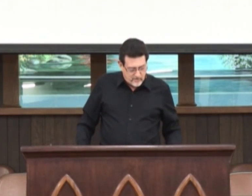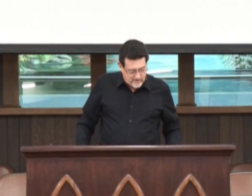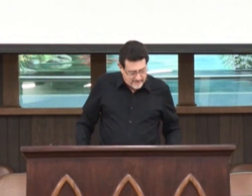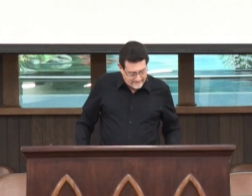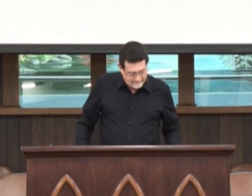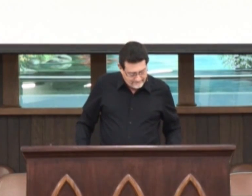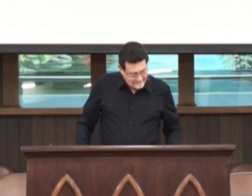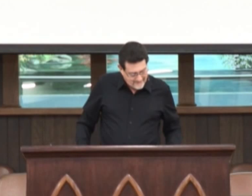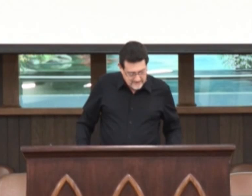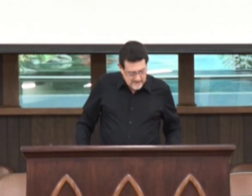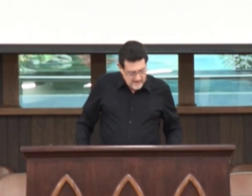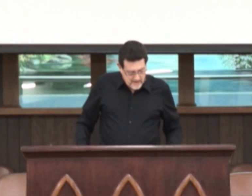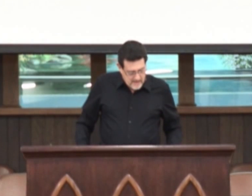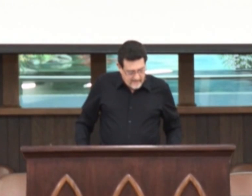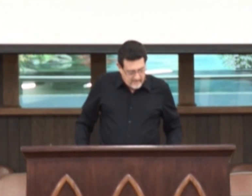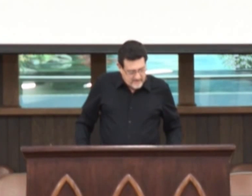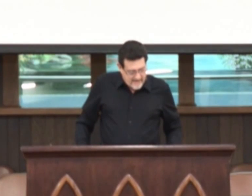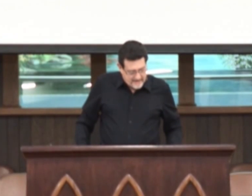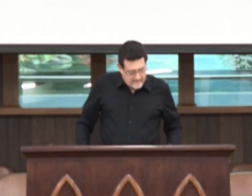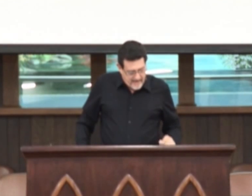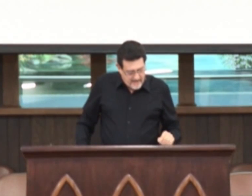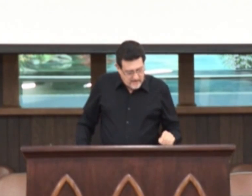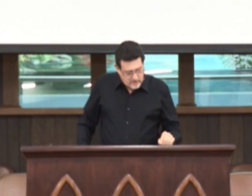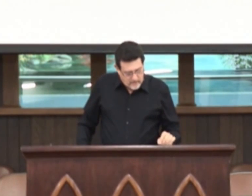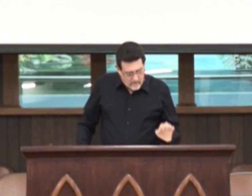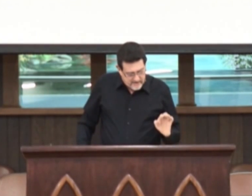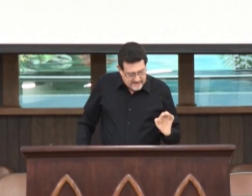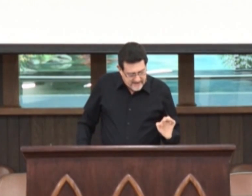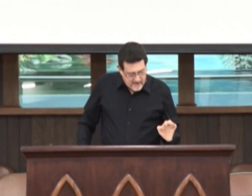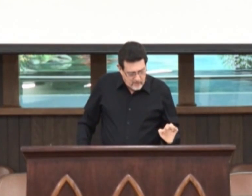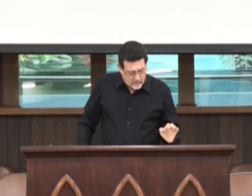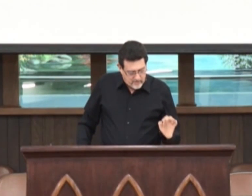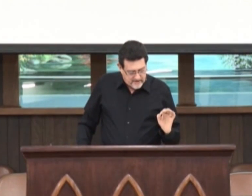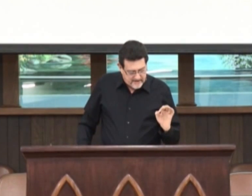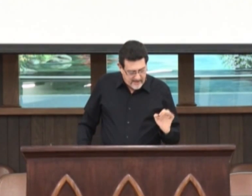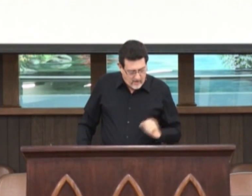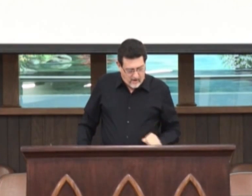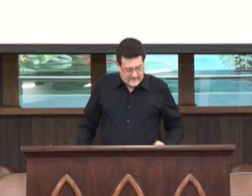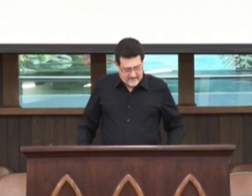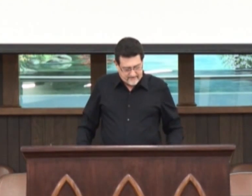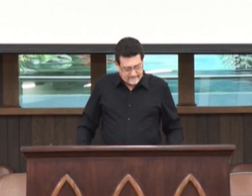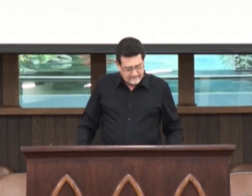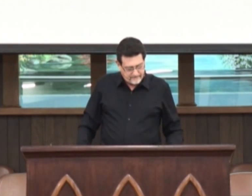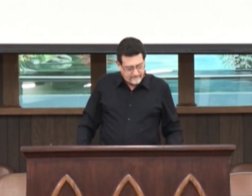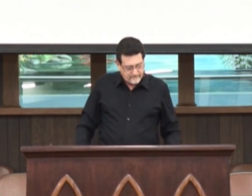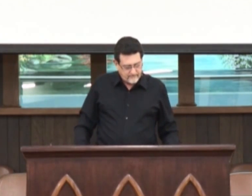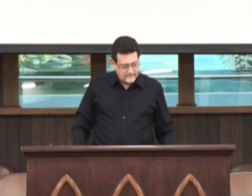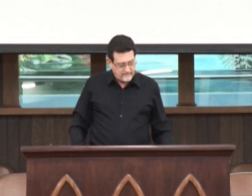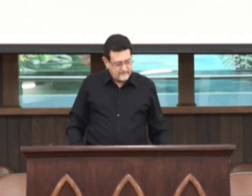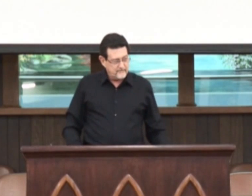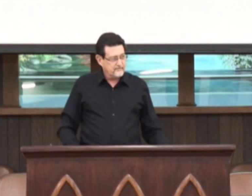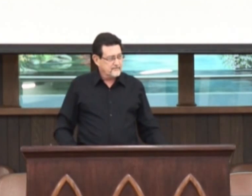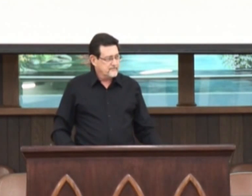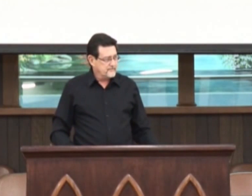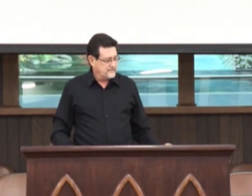na cruz. Vamos ler também João 5:19.